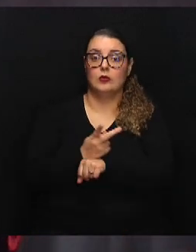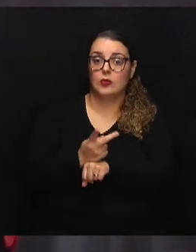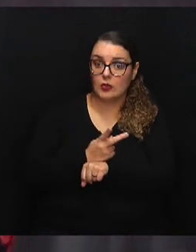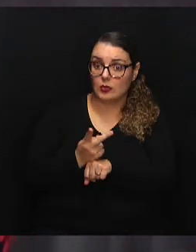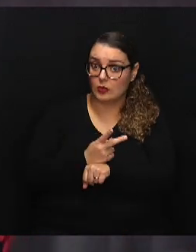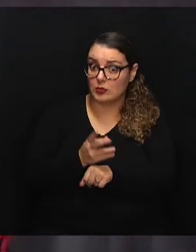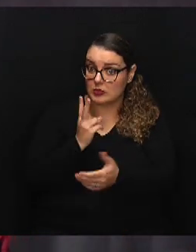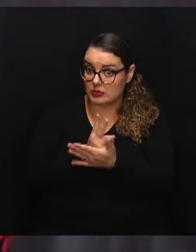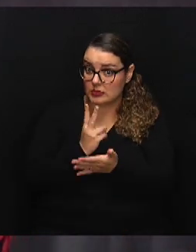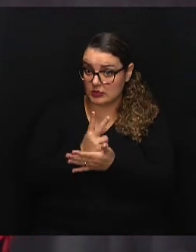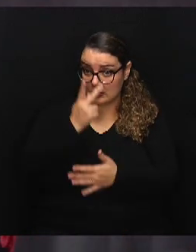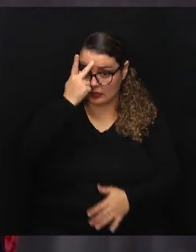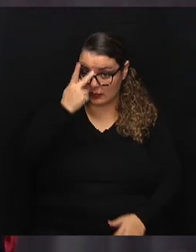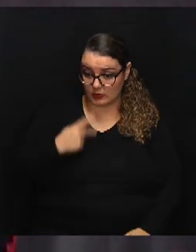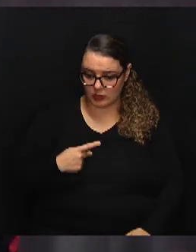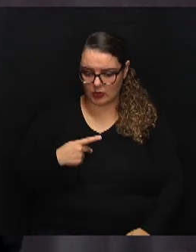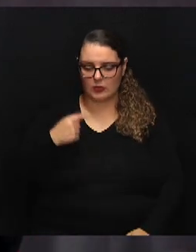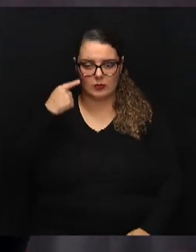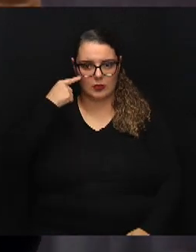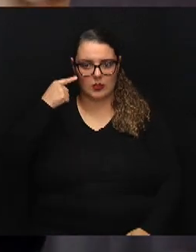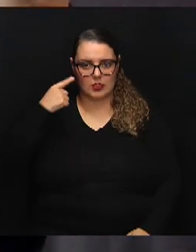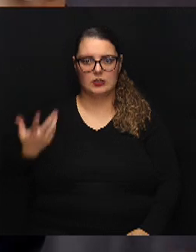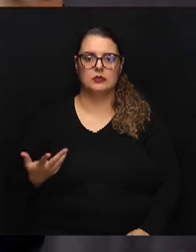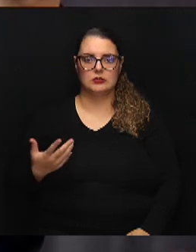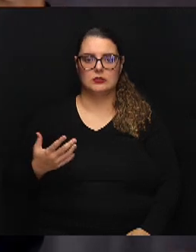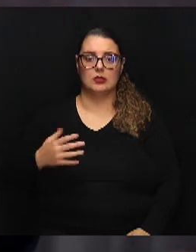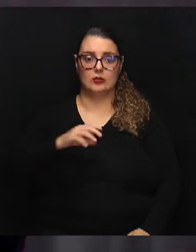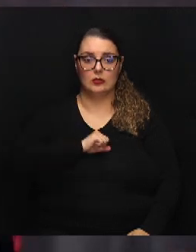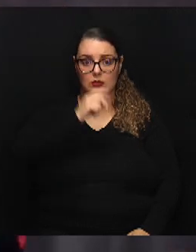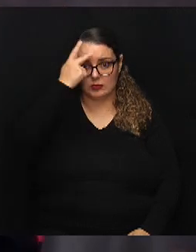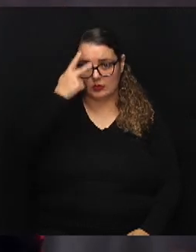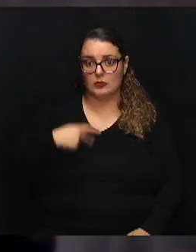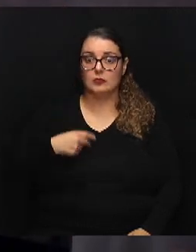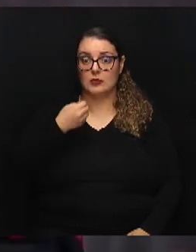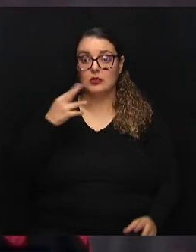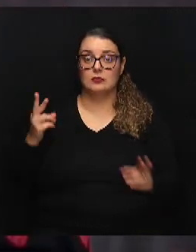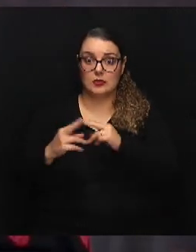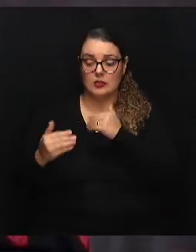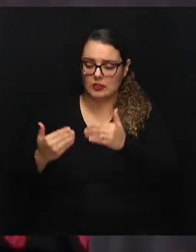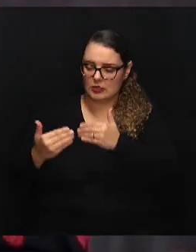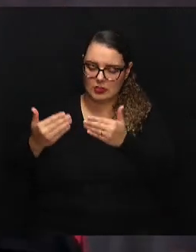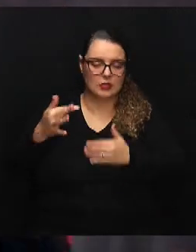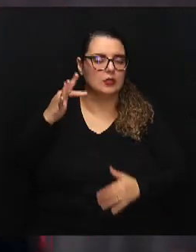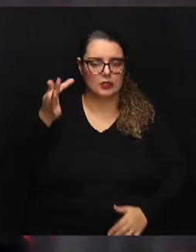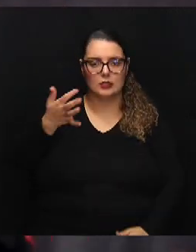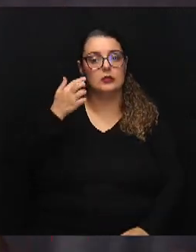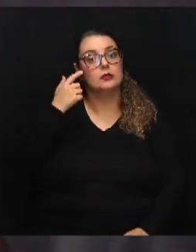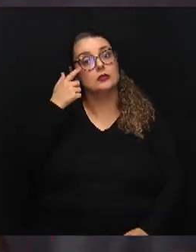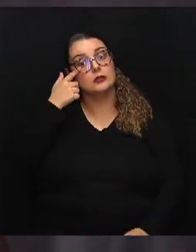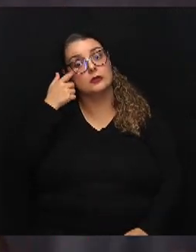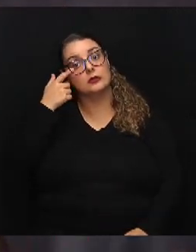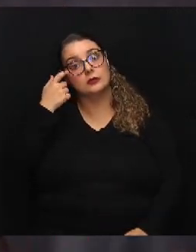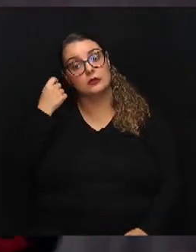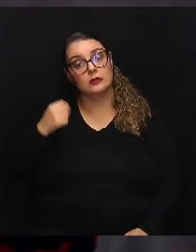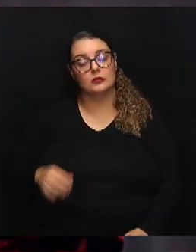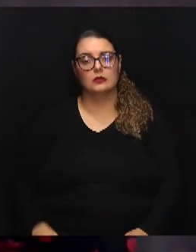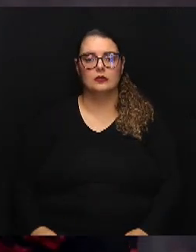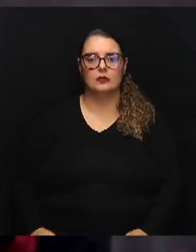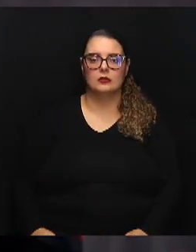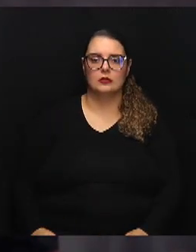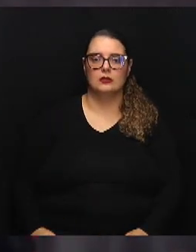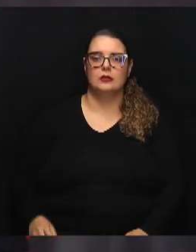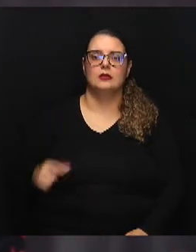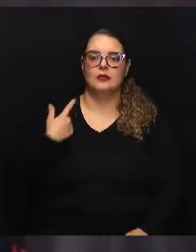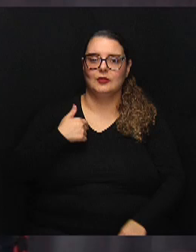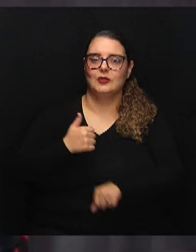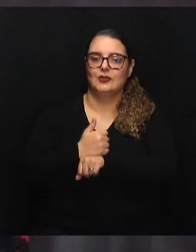primeiro, goste de você primeiro, vai estar bem nessa relação, né, e nas próximas e nas futuras, enfim. E deixa que a gente vai dando conta